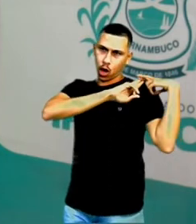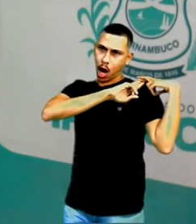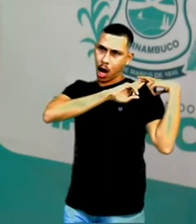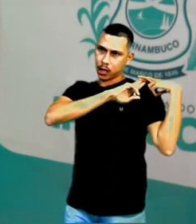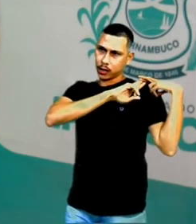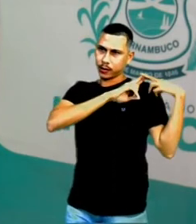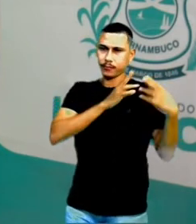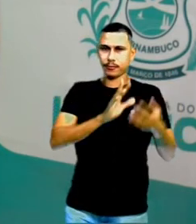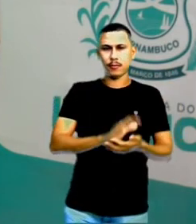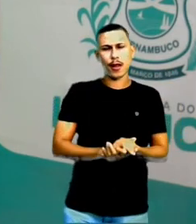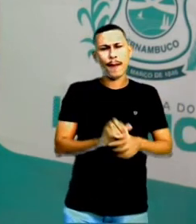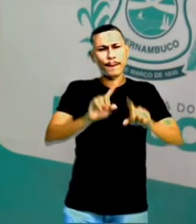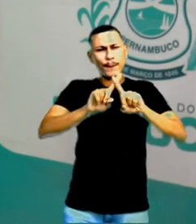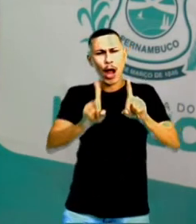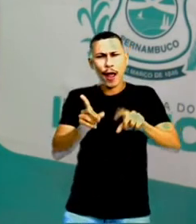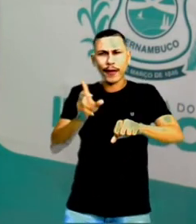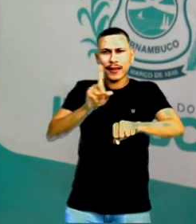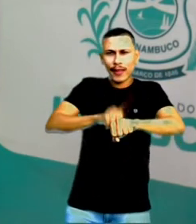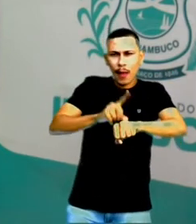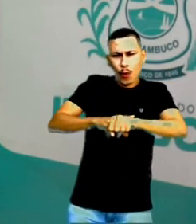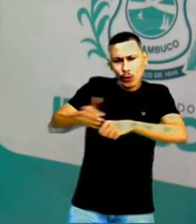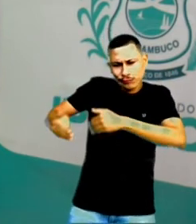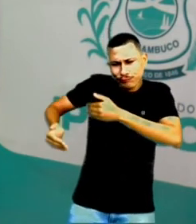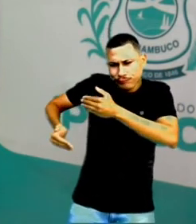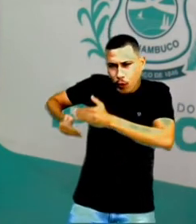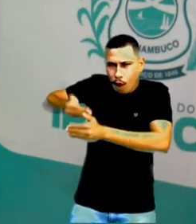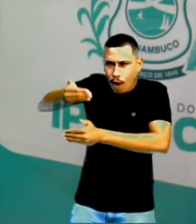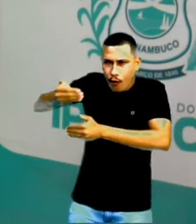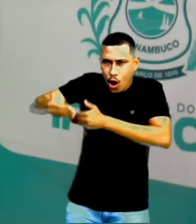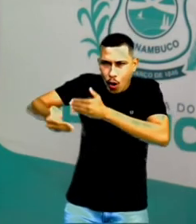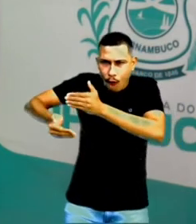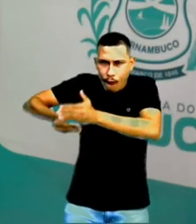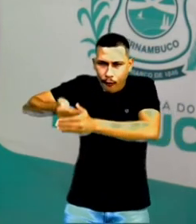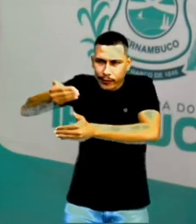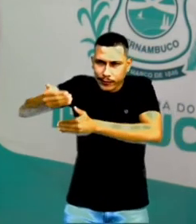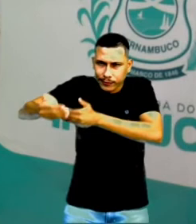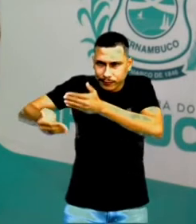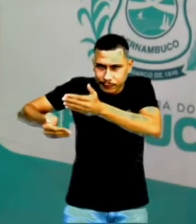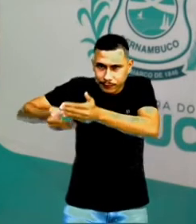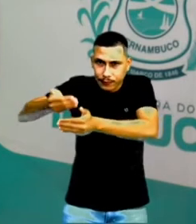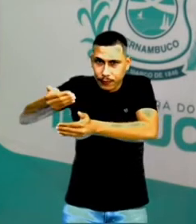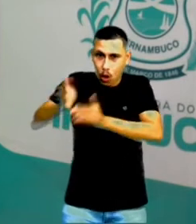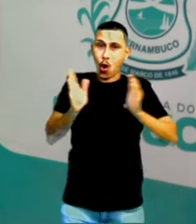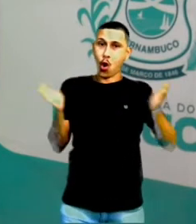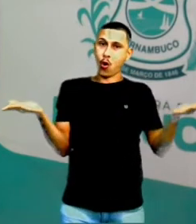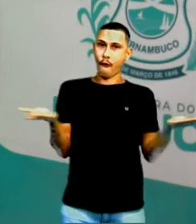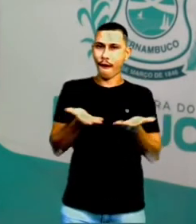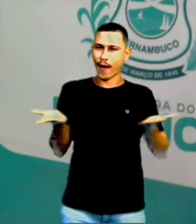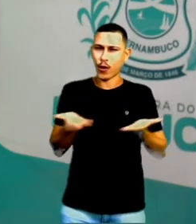com o passar do tempo, as coisas foram mudando e hoje